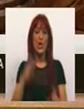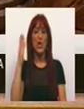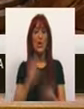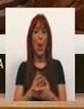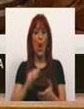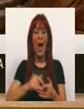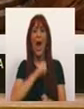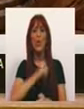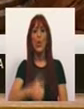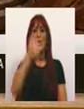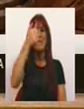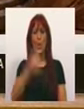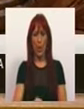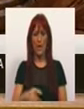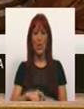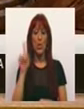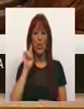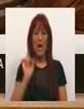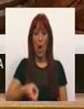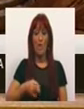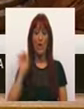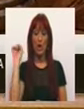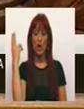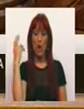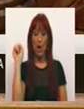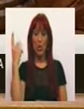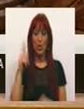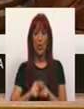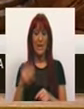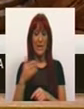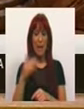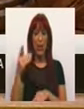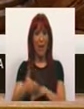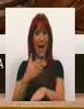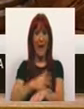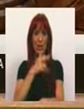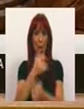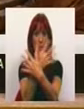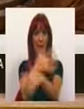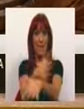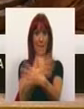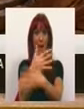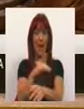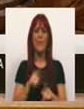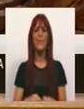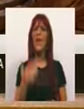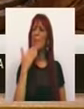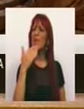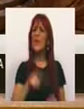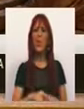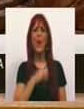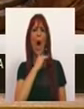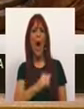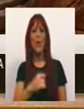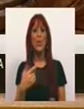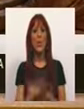autorizou 50 no dia 9 de outubro uma semana destas tragédias pediu autorização